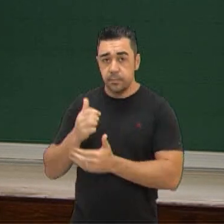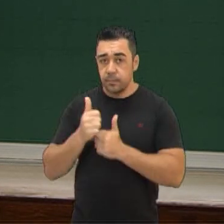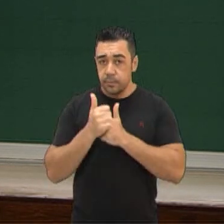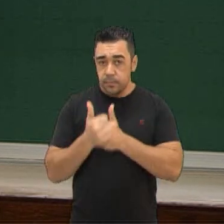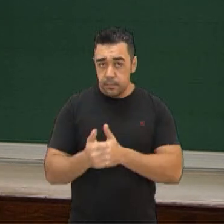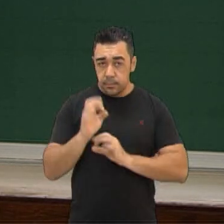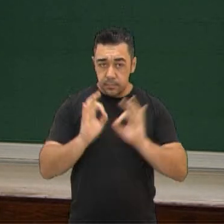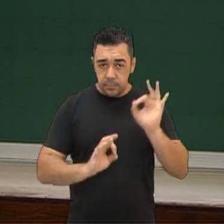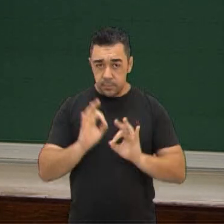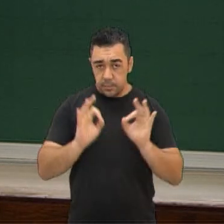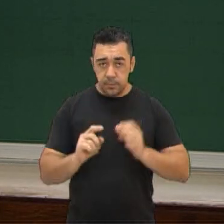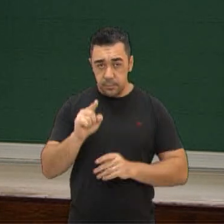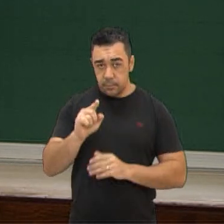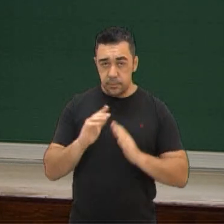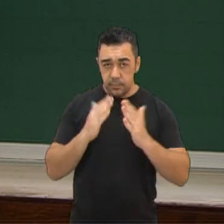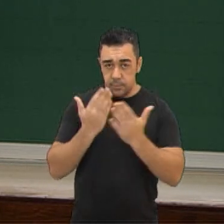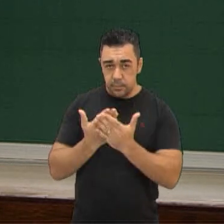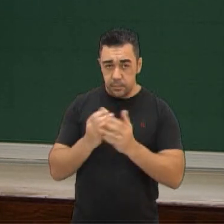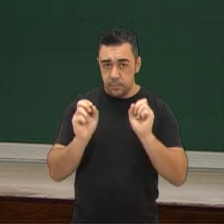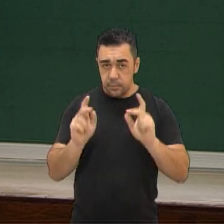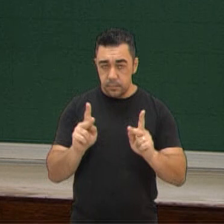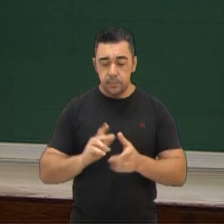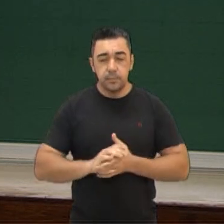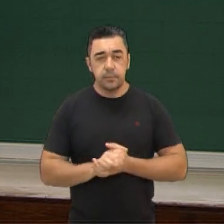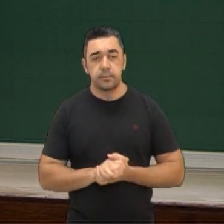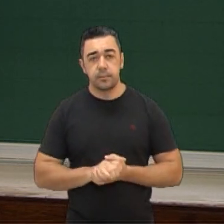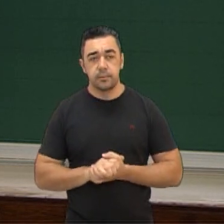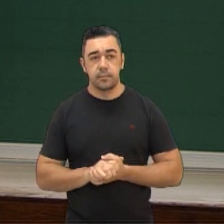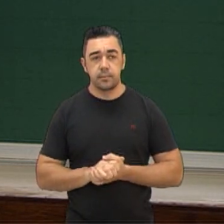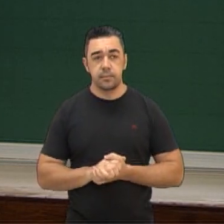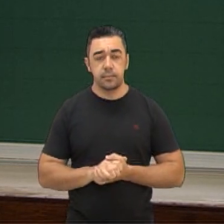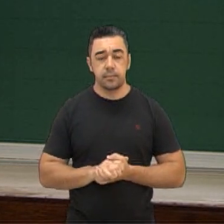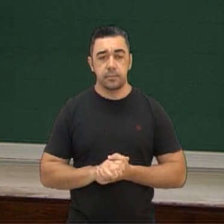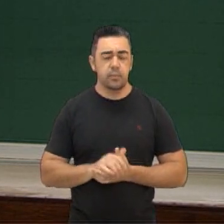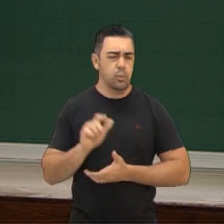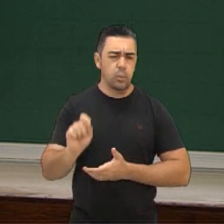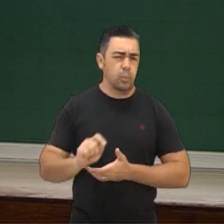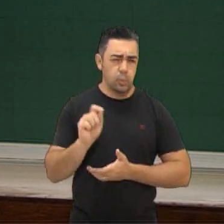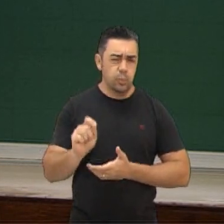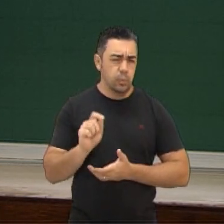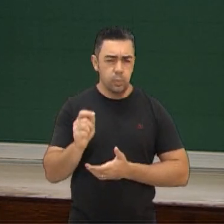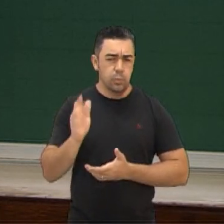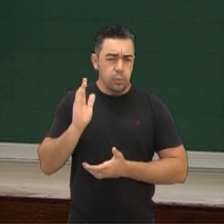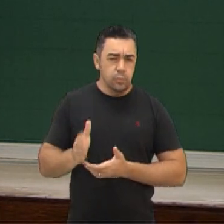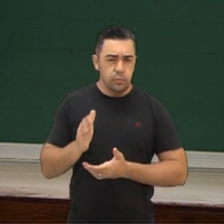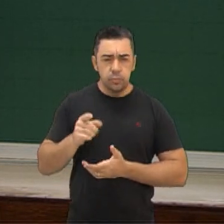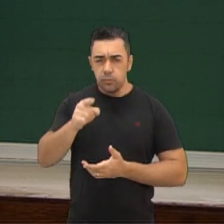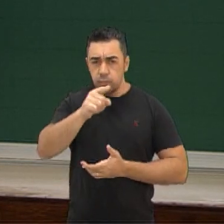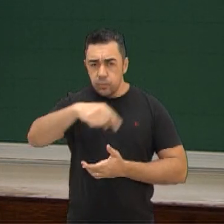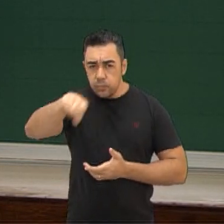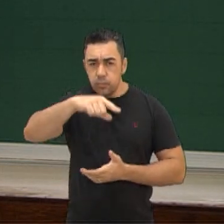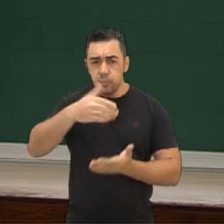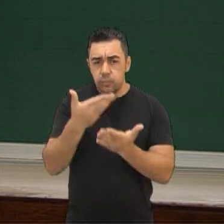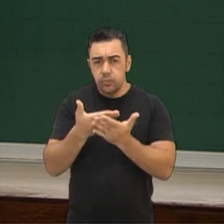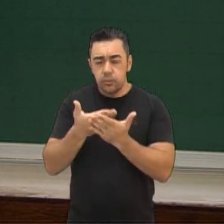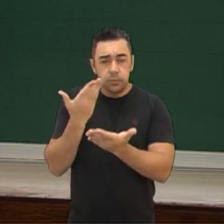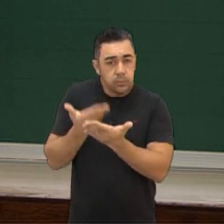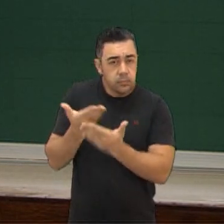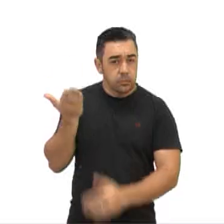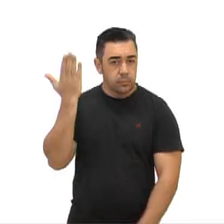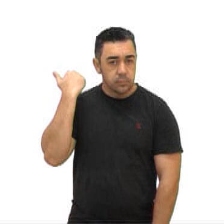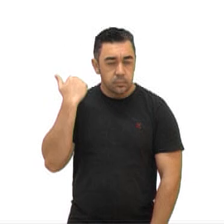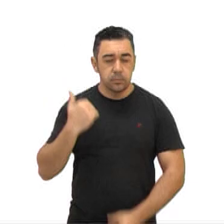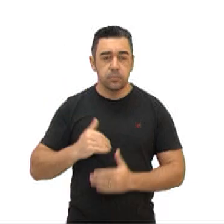a organização da sua escola, ok? Vamos ver o que nós vimos, o que vocês estudaram na aula